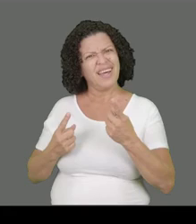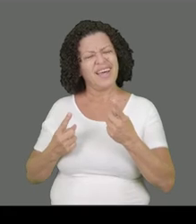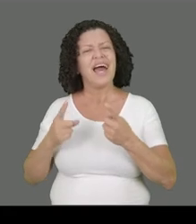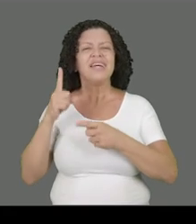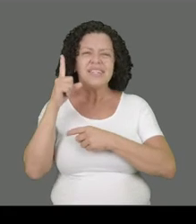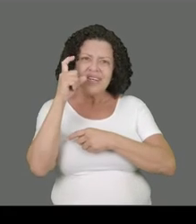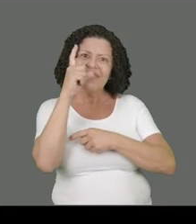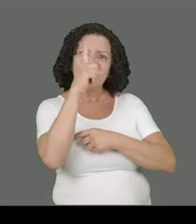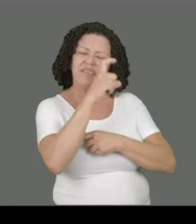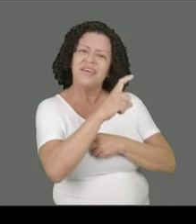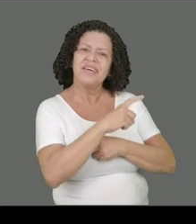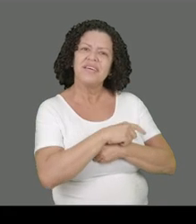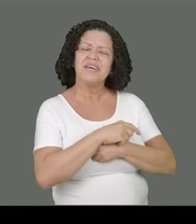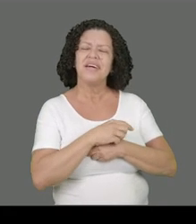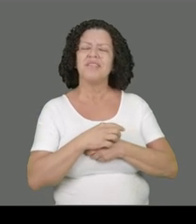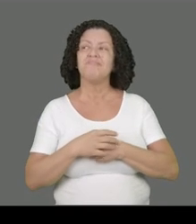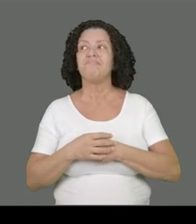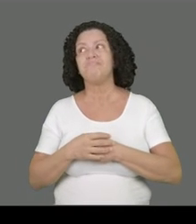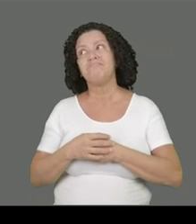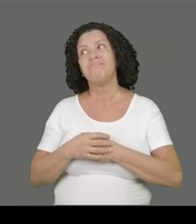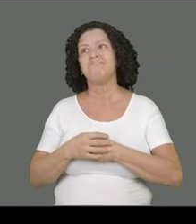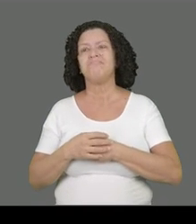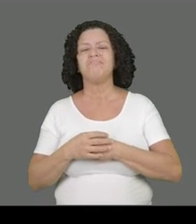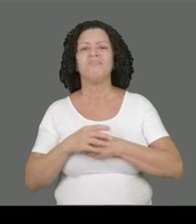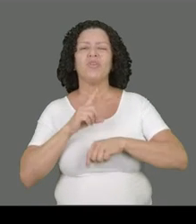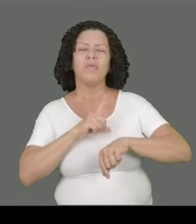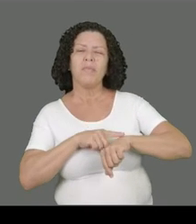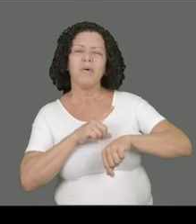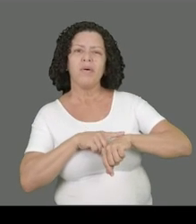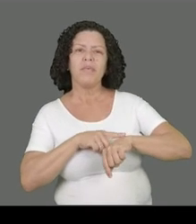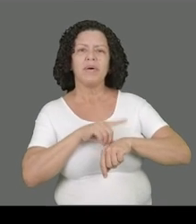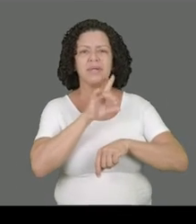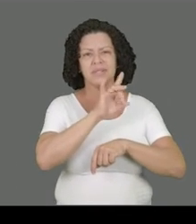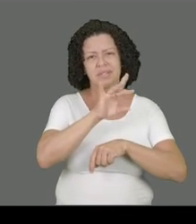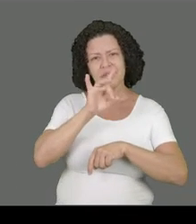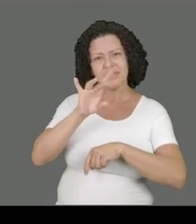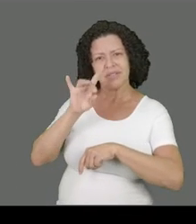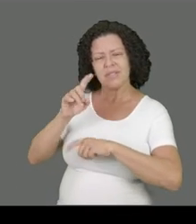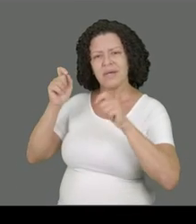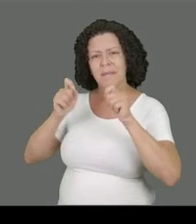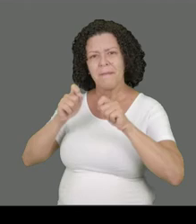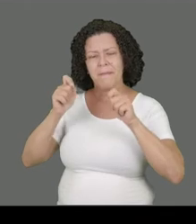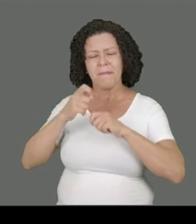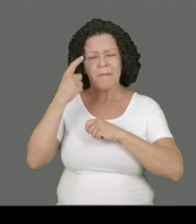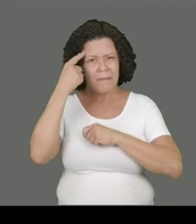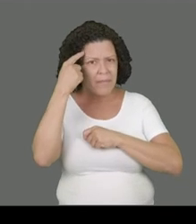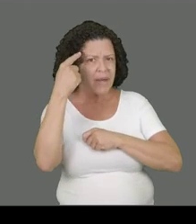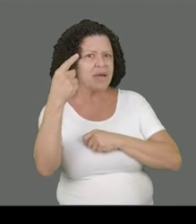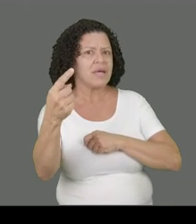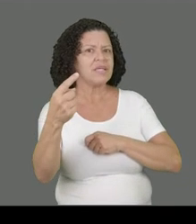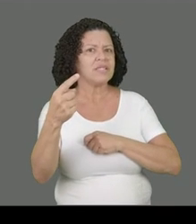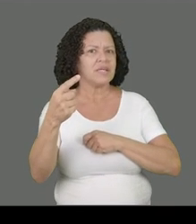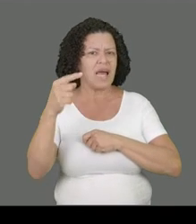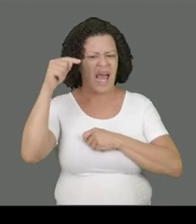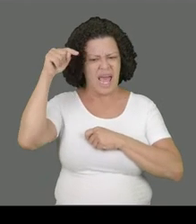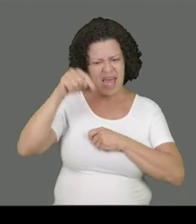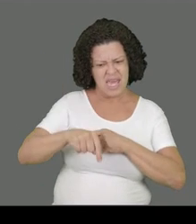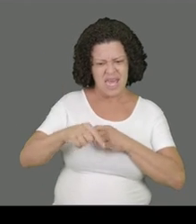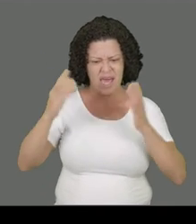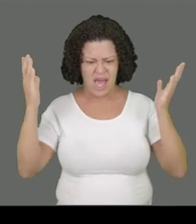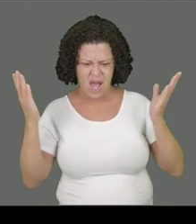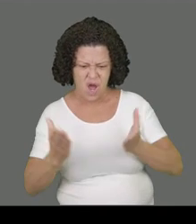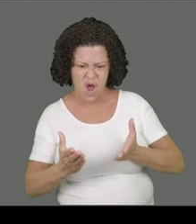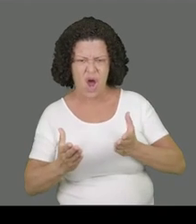estranho, por mais difícil que naquele momento cada um de nós possa imaginar que